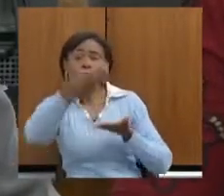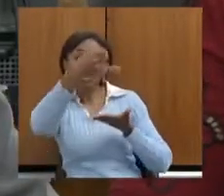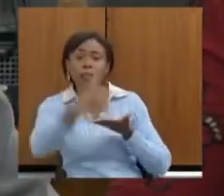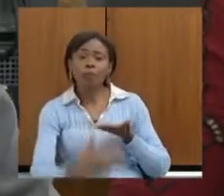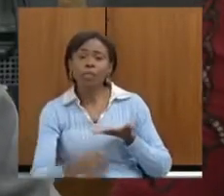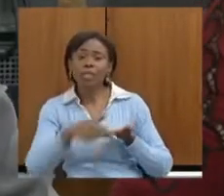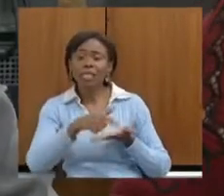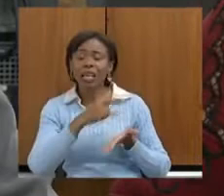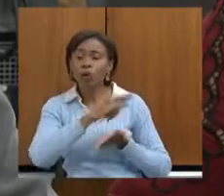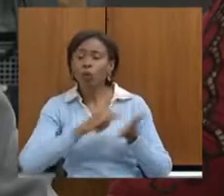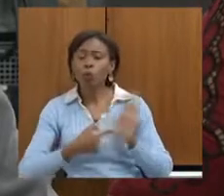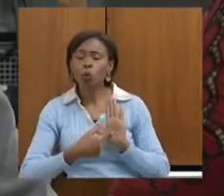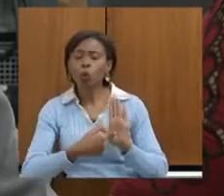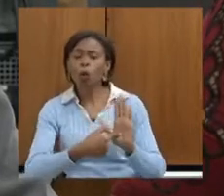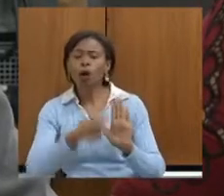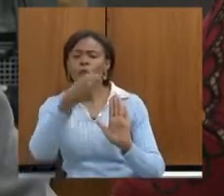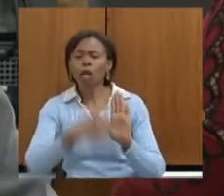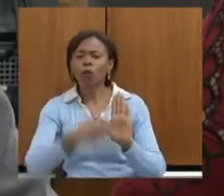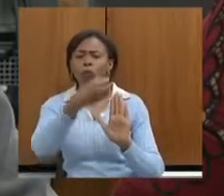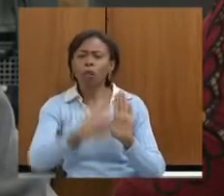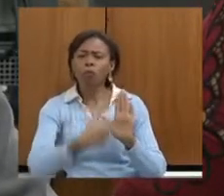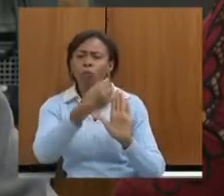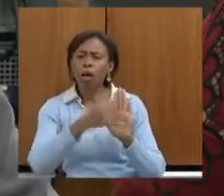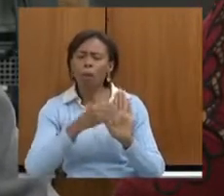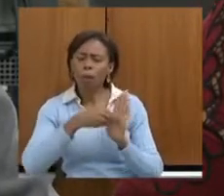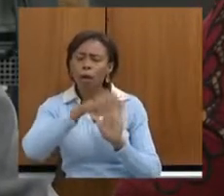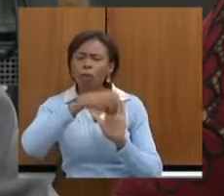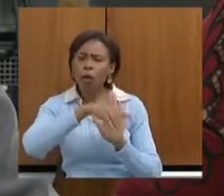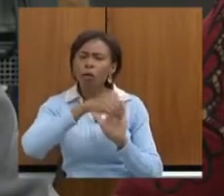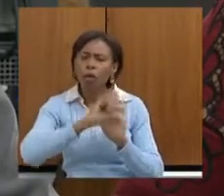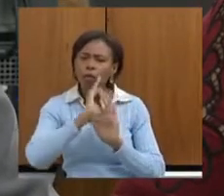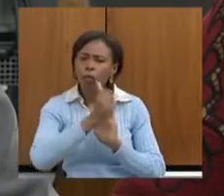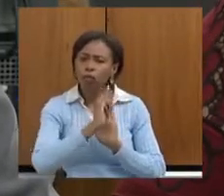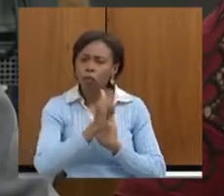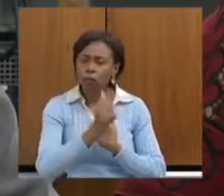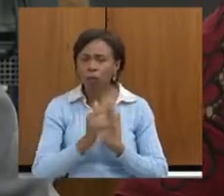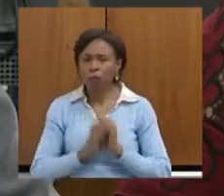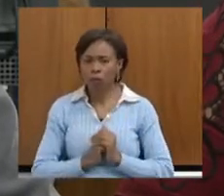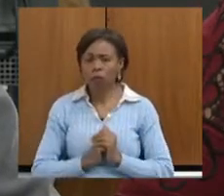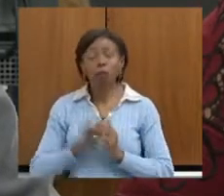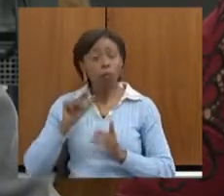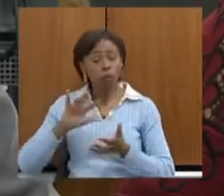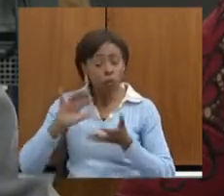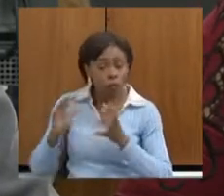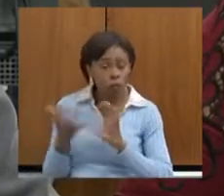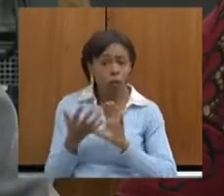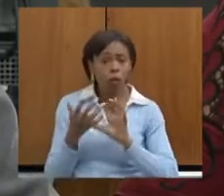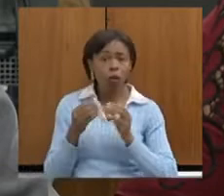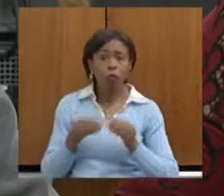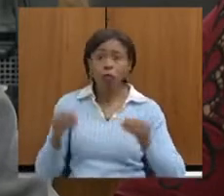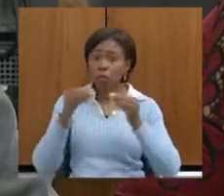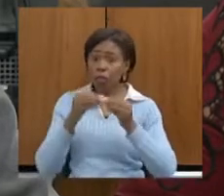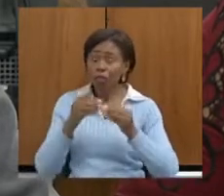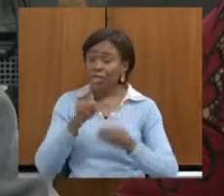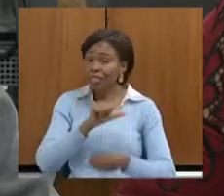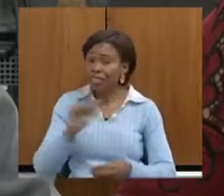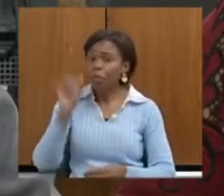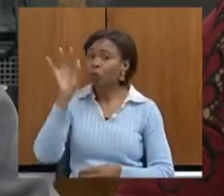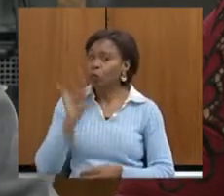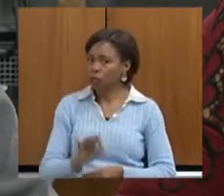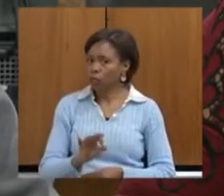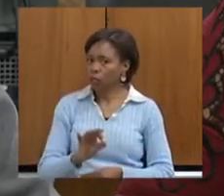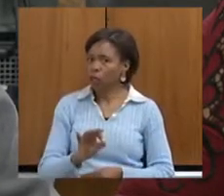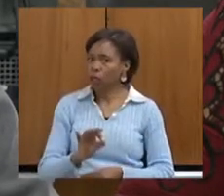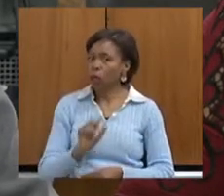vem com um monte de documentos a gente não dou conta de ler Então tem que ter Assessoria Técnica para traduzir para garantir a participação para